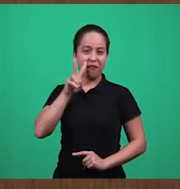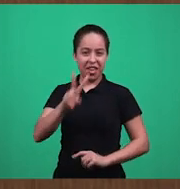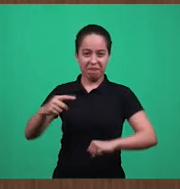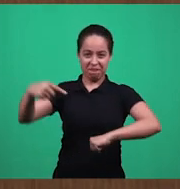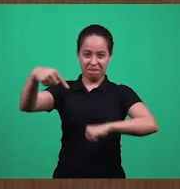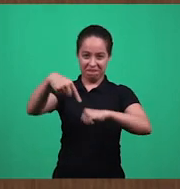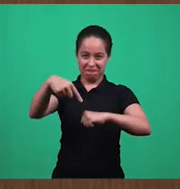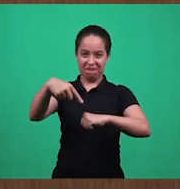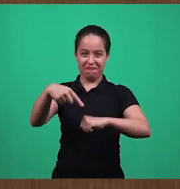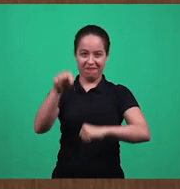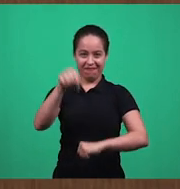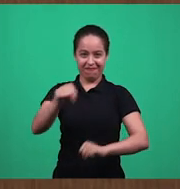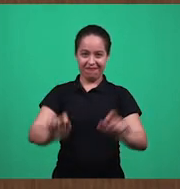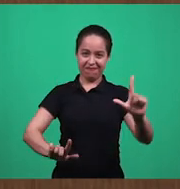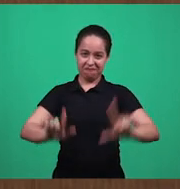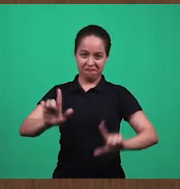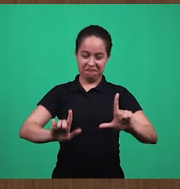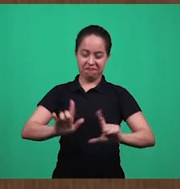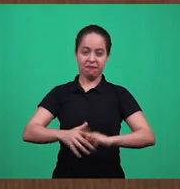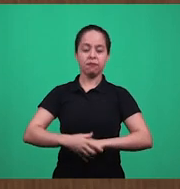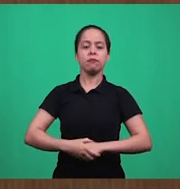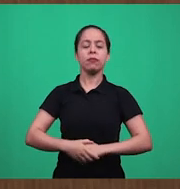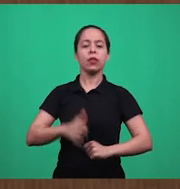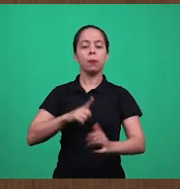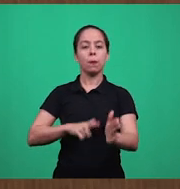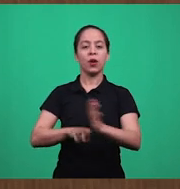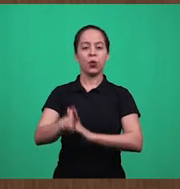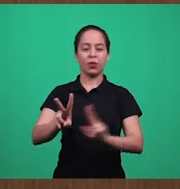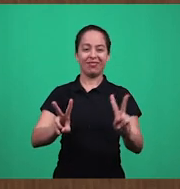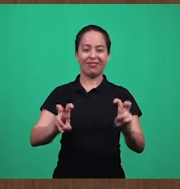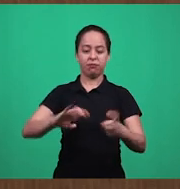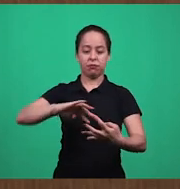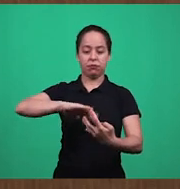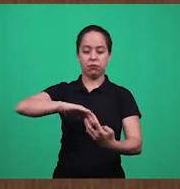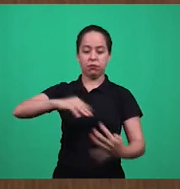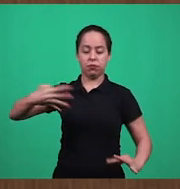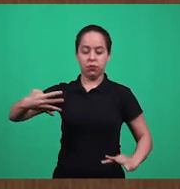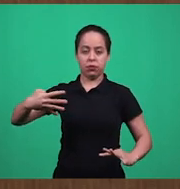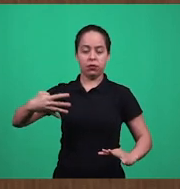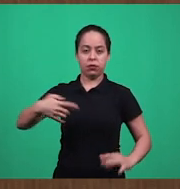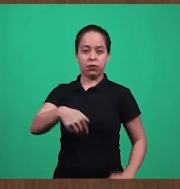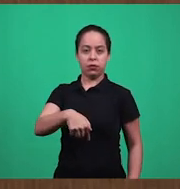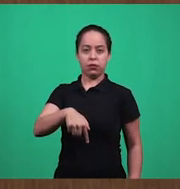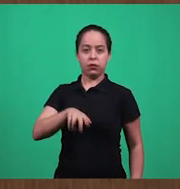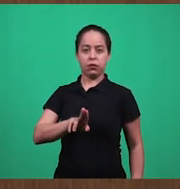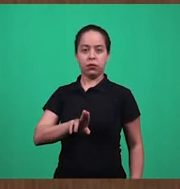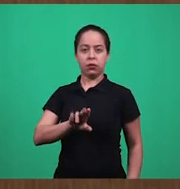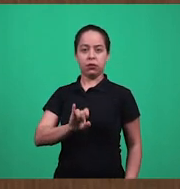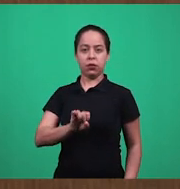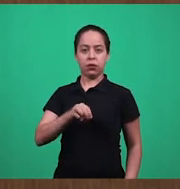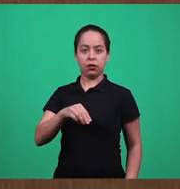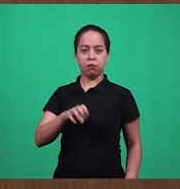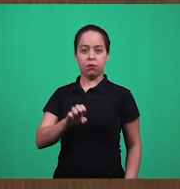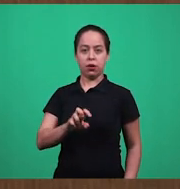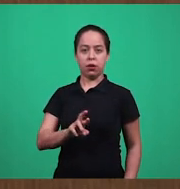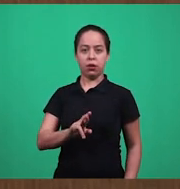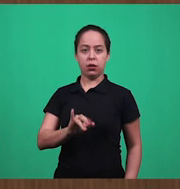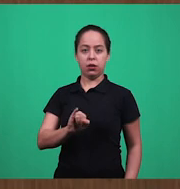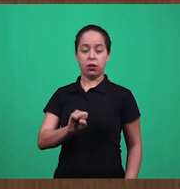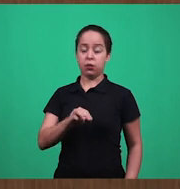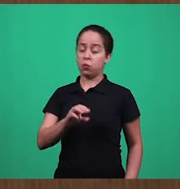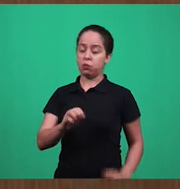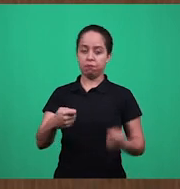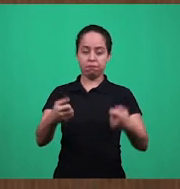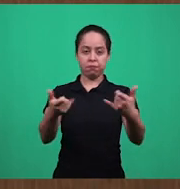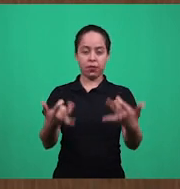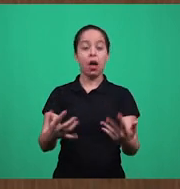TV. A pergunta sobre quimerismo, primeiro nós temos que definir quimerismo.